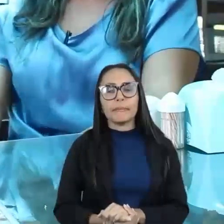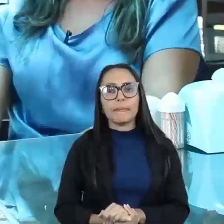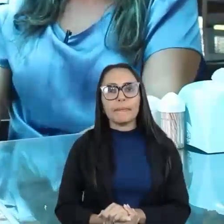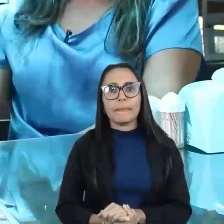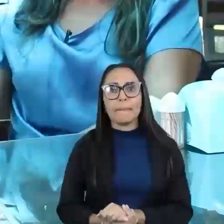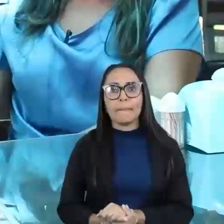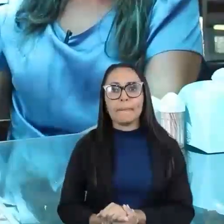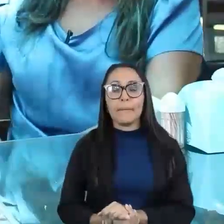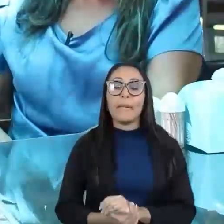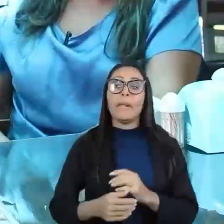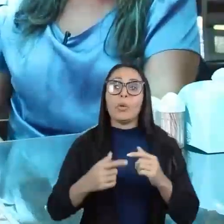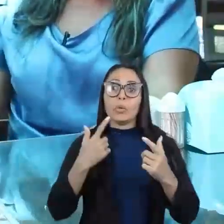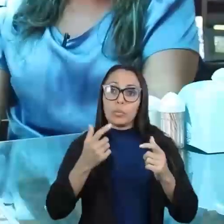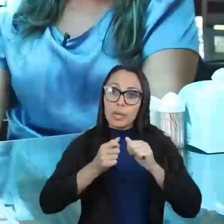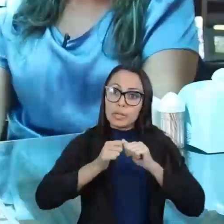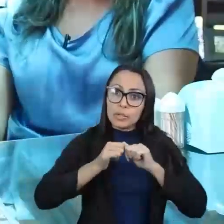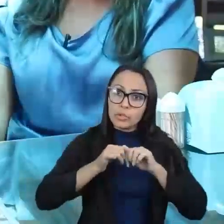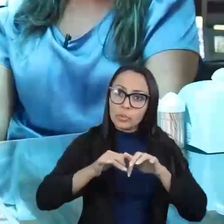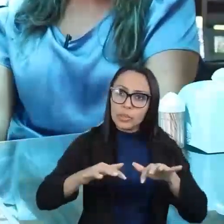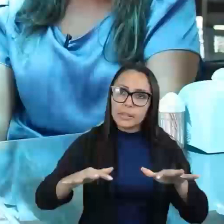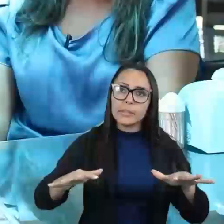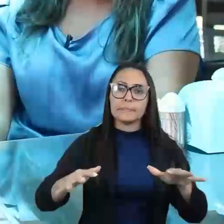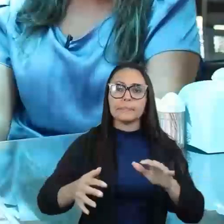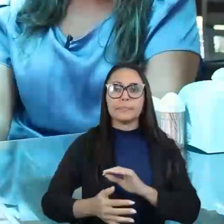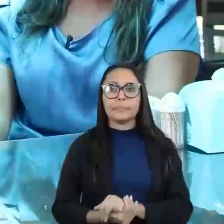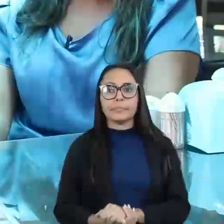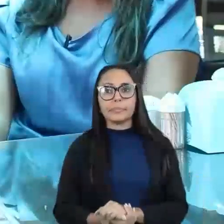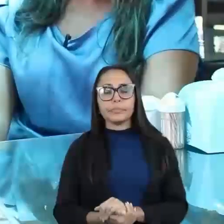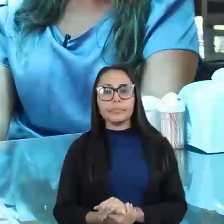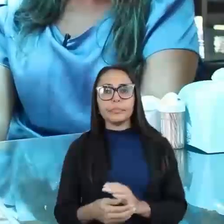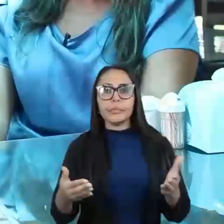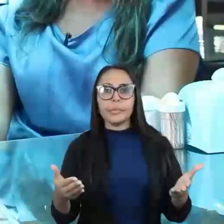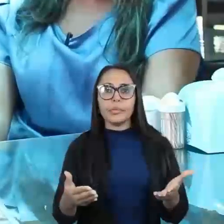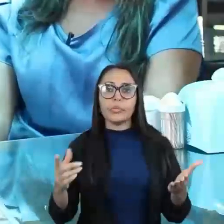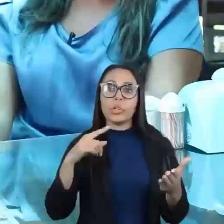quanto mais expandir. Muito bom. Hoje a gente